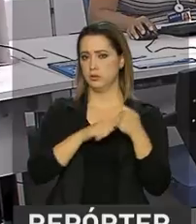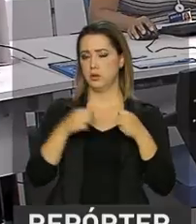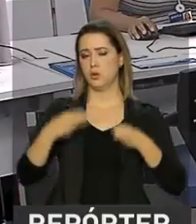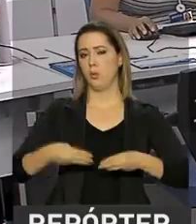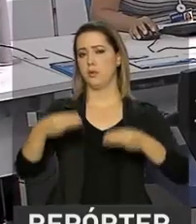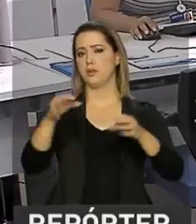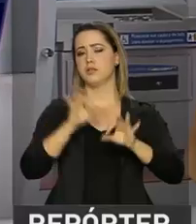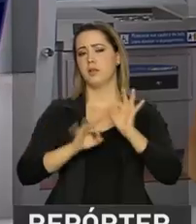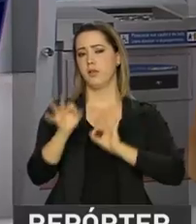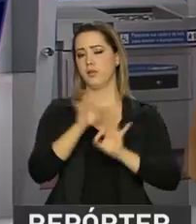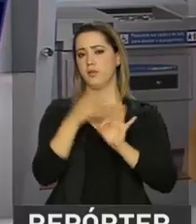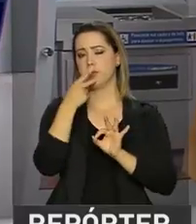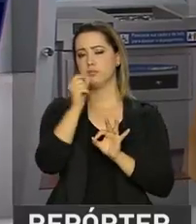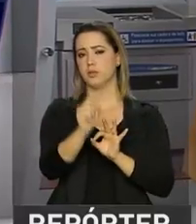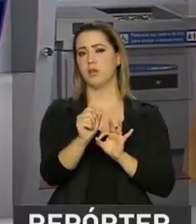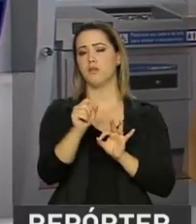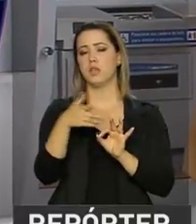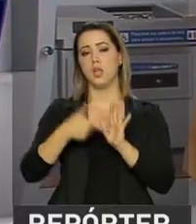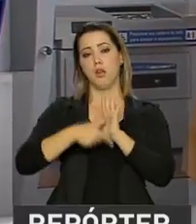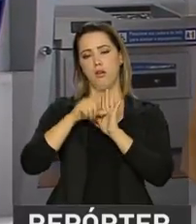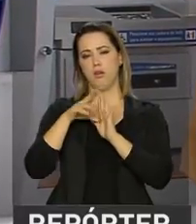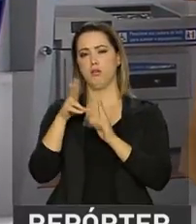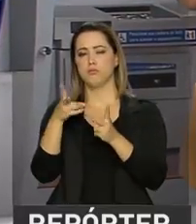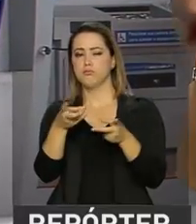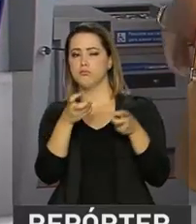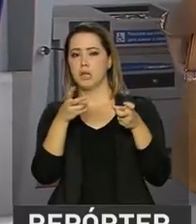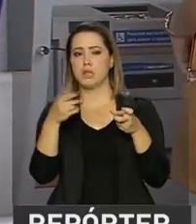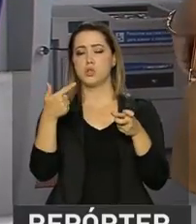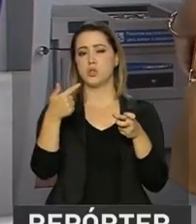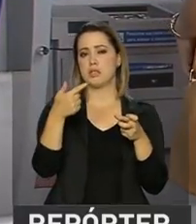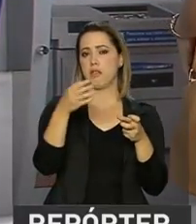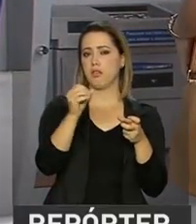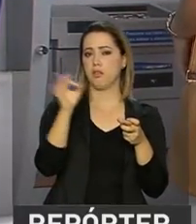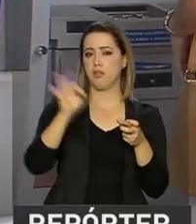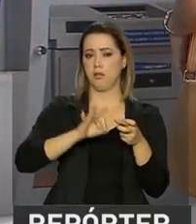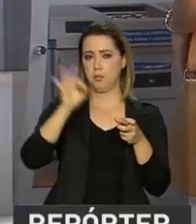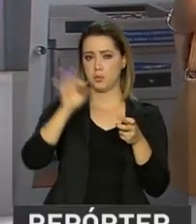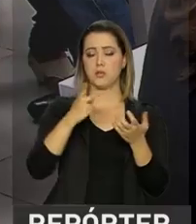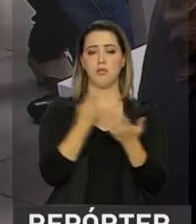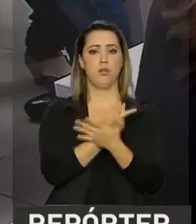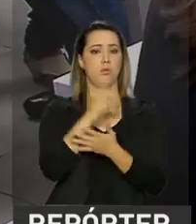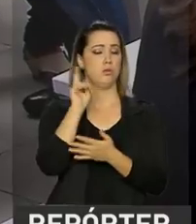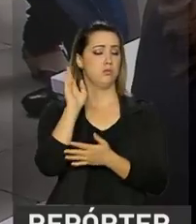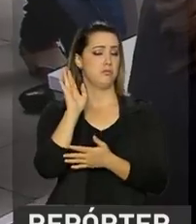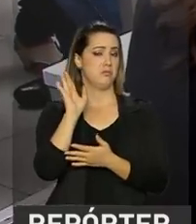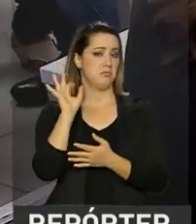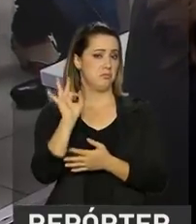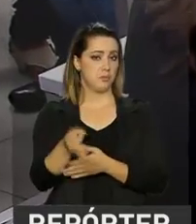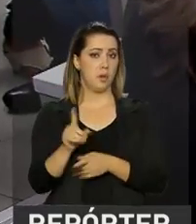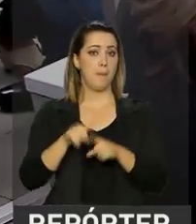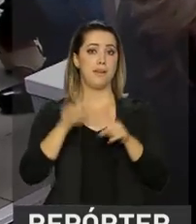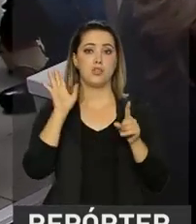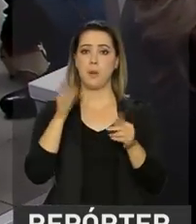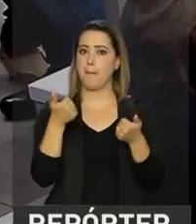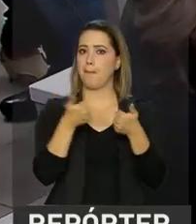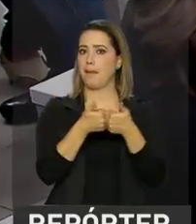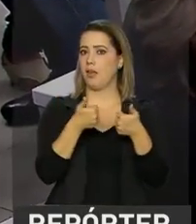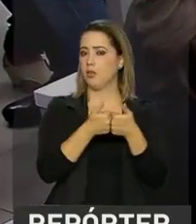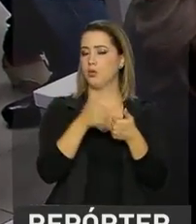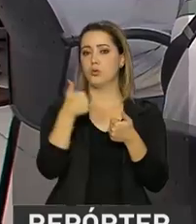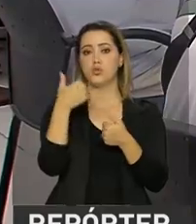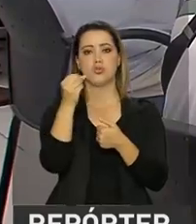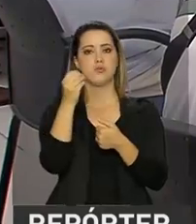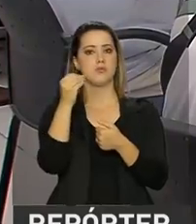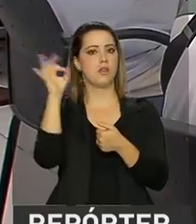Ministério do Planejamento, era de que apenas 70% dos saques fossem efetivados, mas o volume já se aproxima de